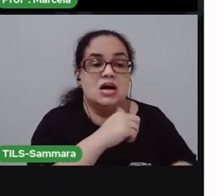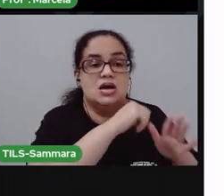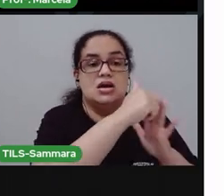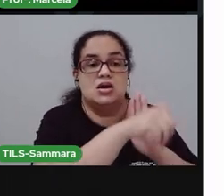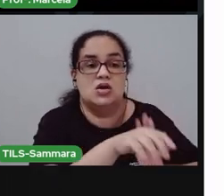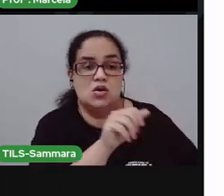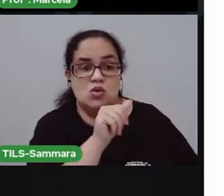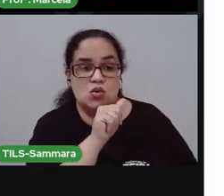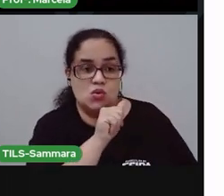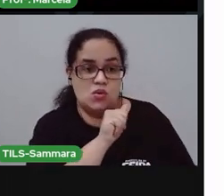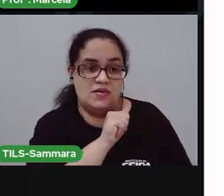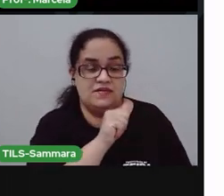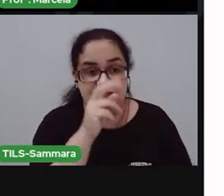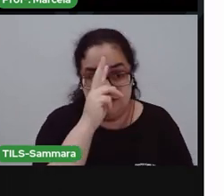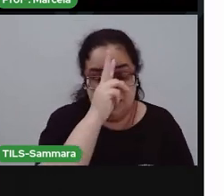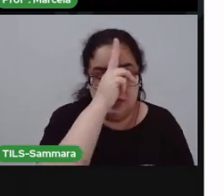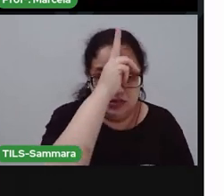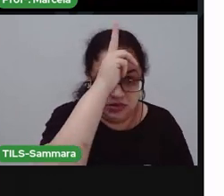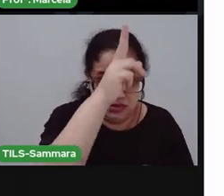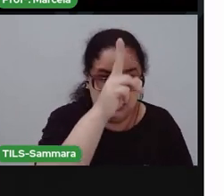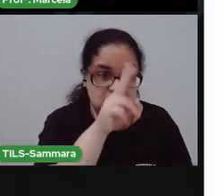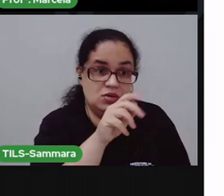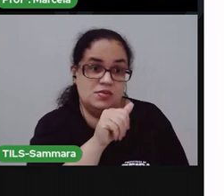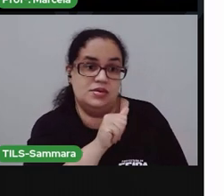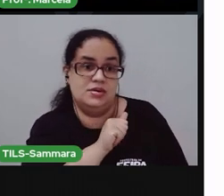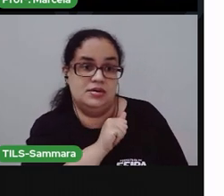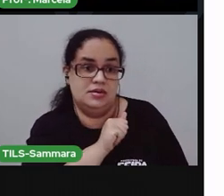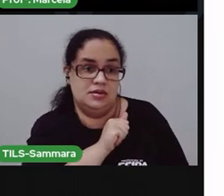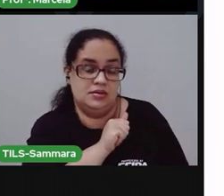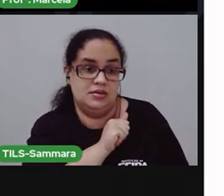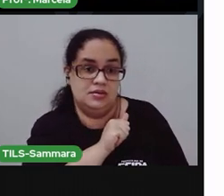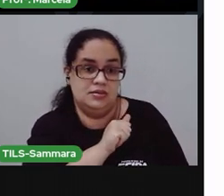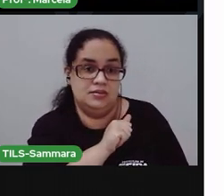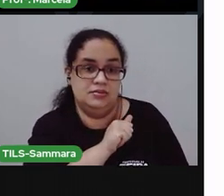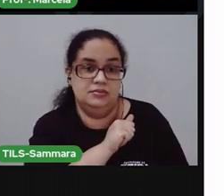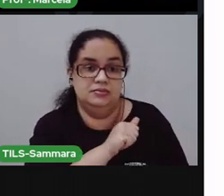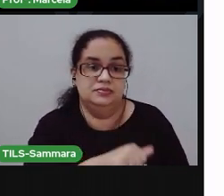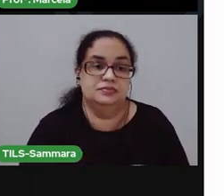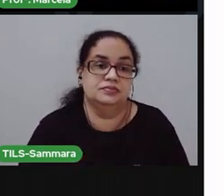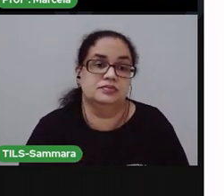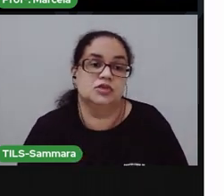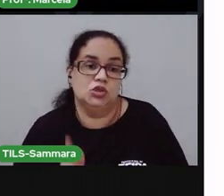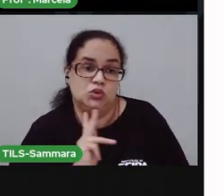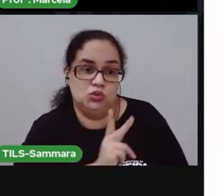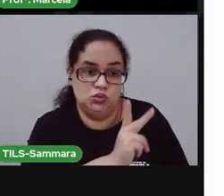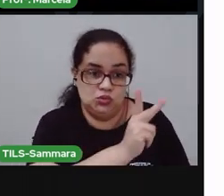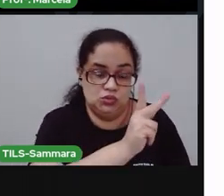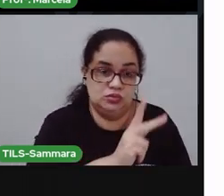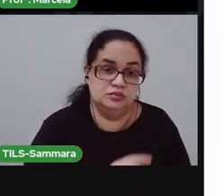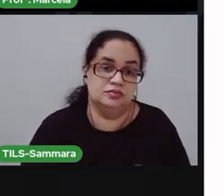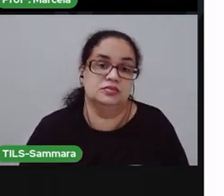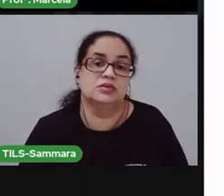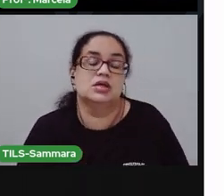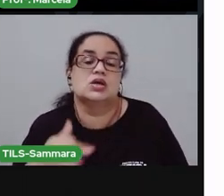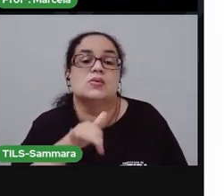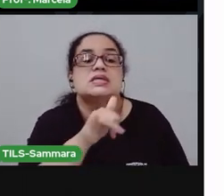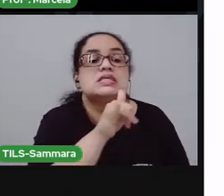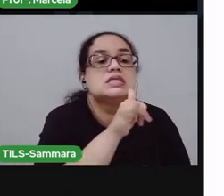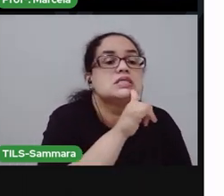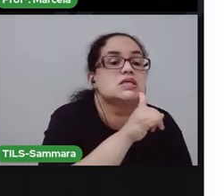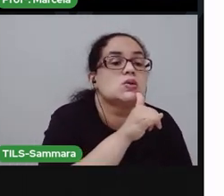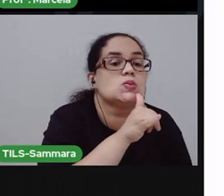gente escuta com mais força é o A, né? Vamos ver agora outro exemplo.